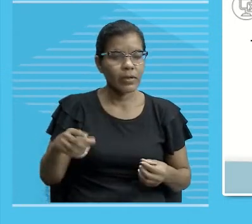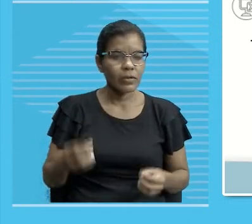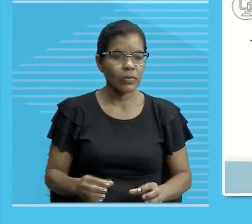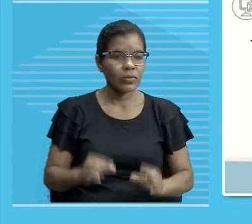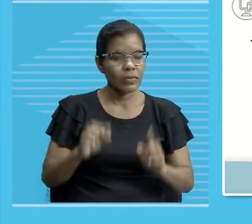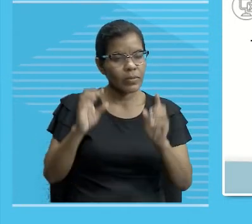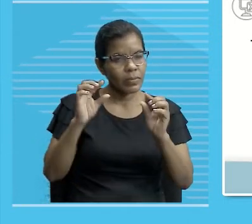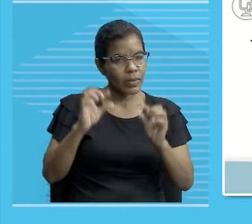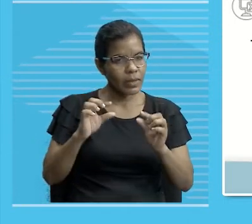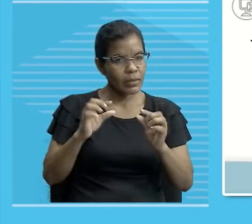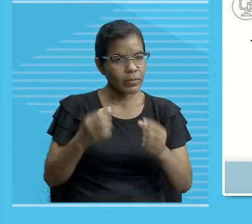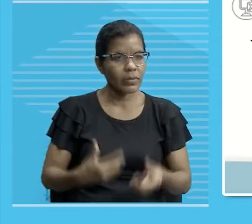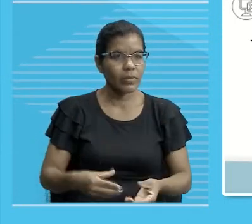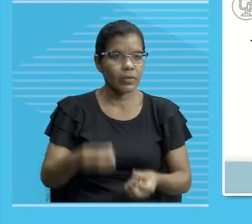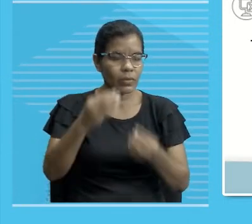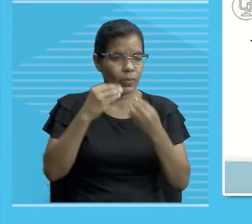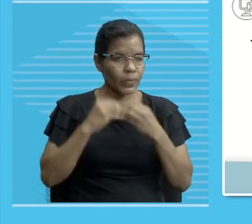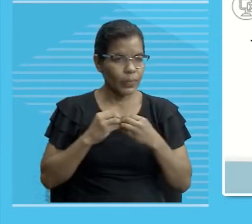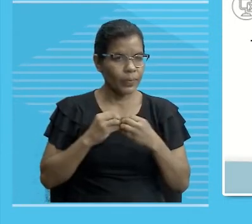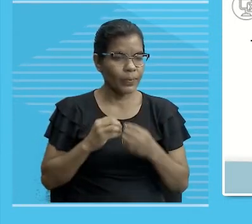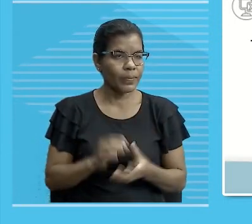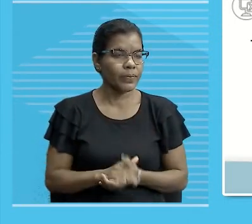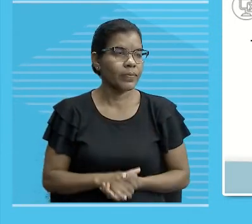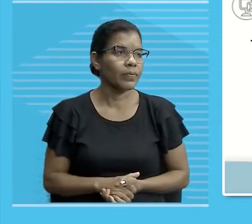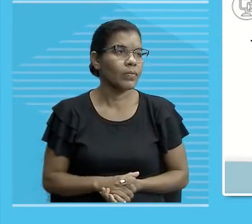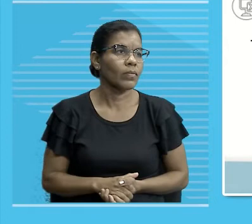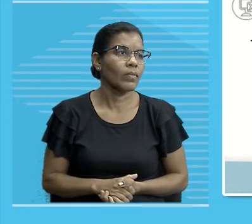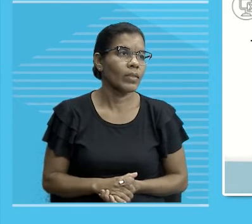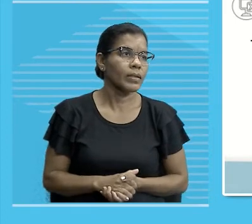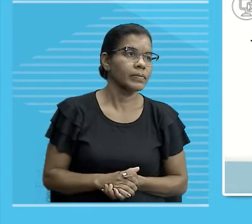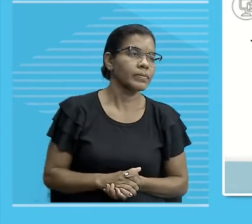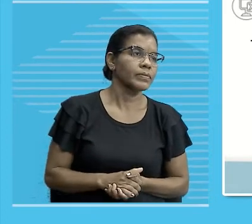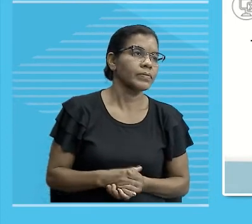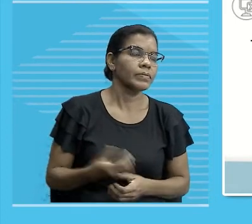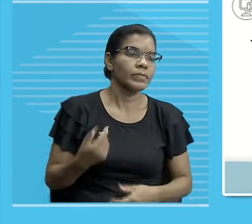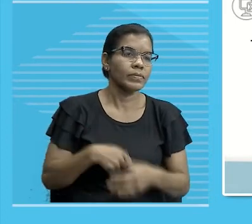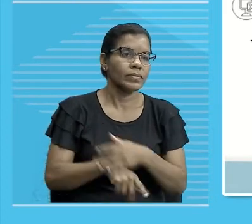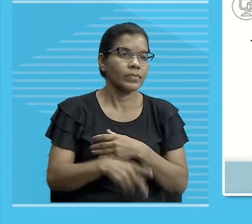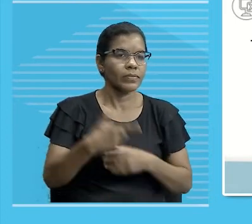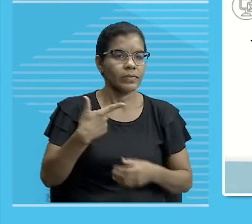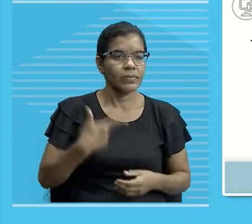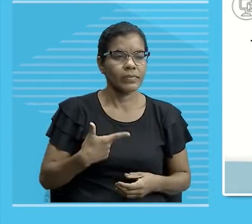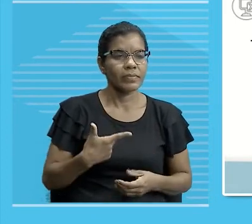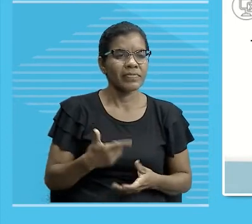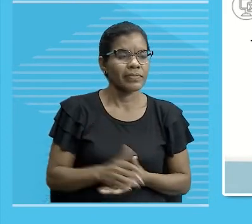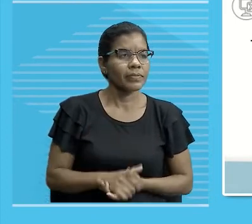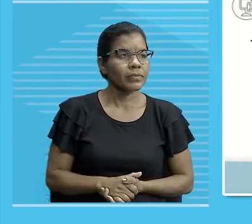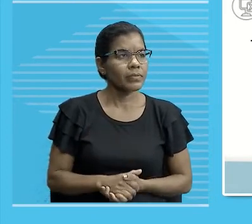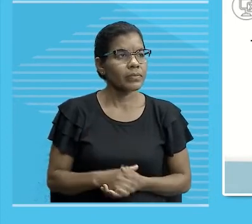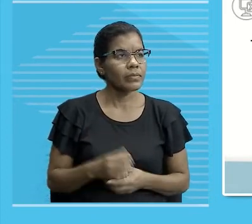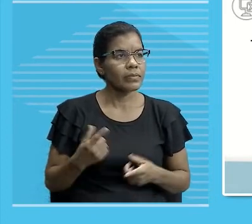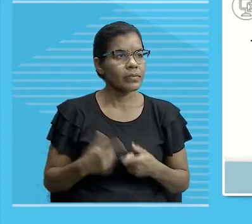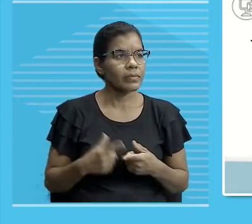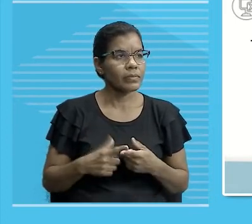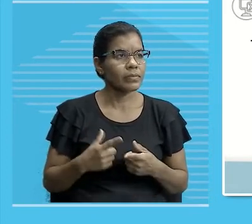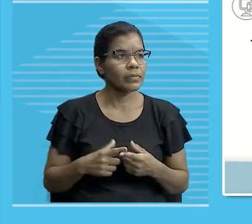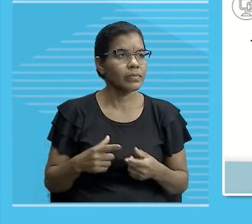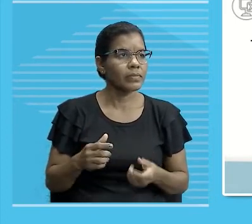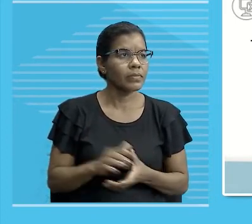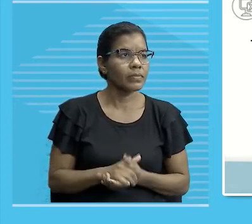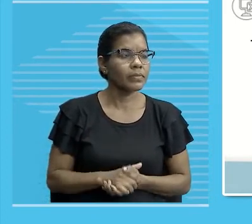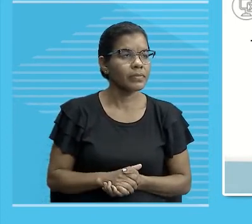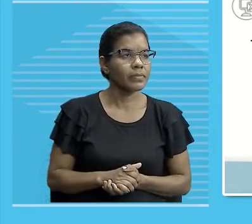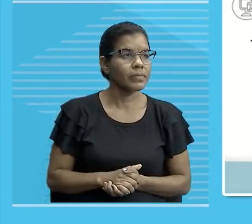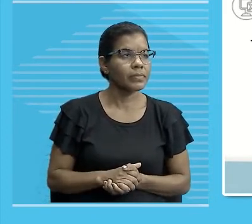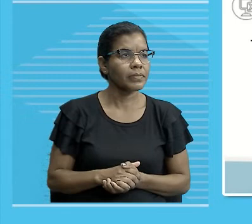quê? Benzodiazepínicos. Questão de número 2. Por que os